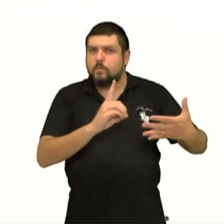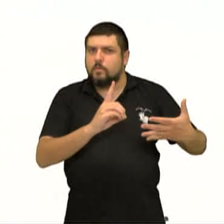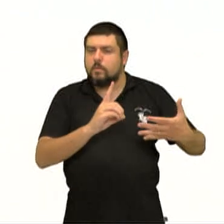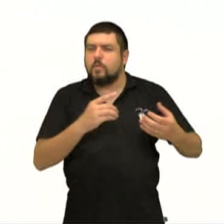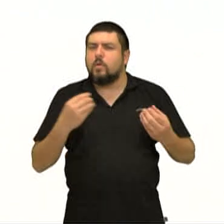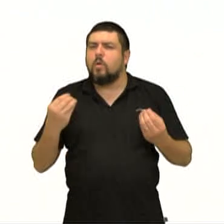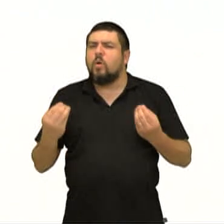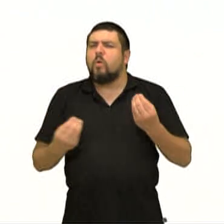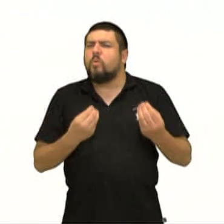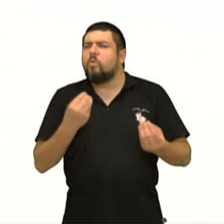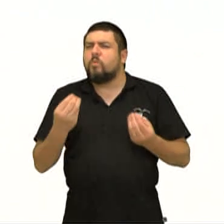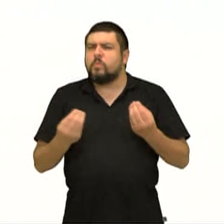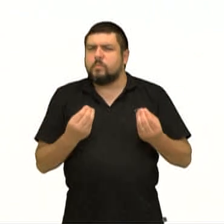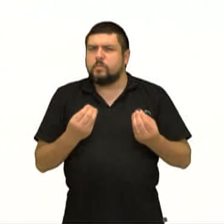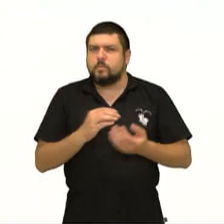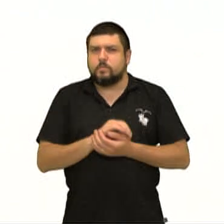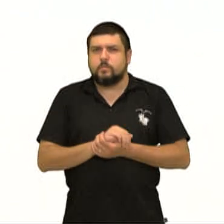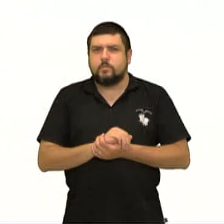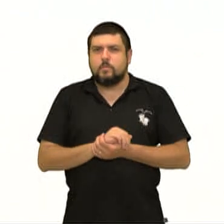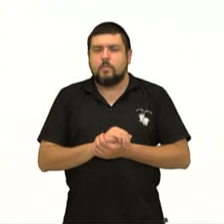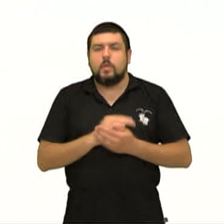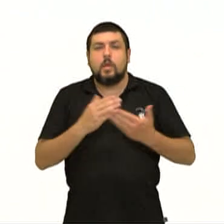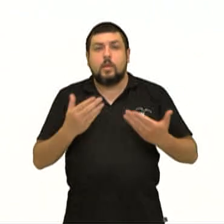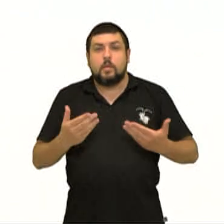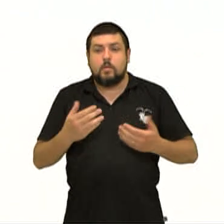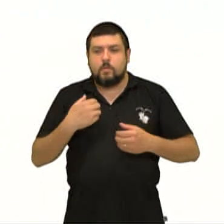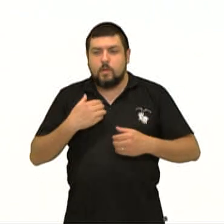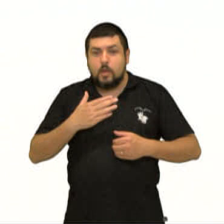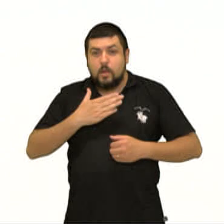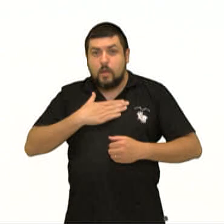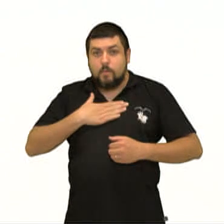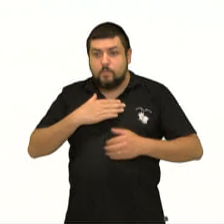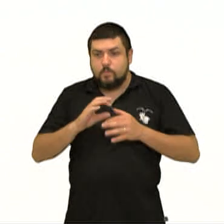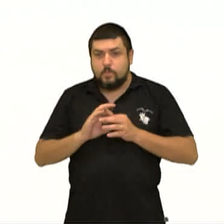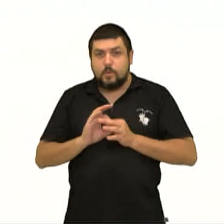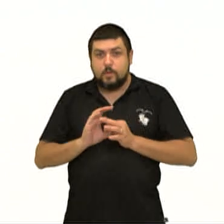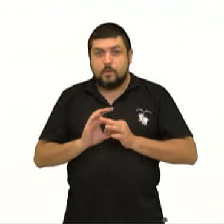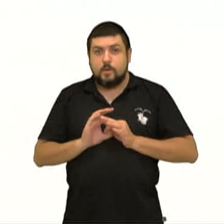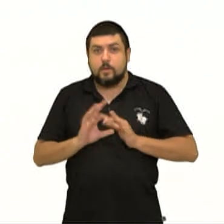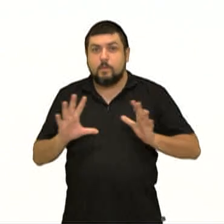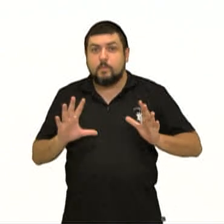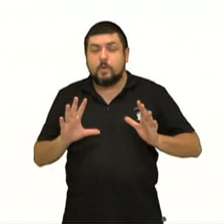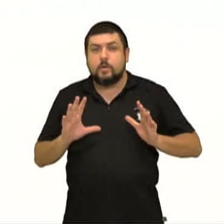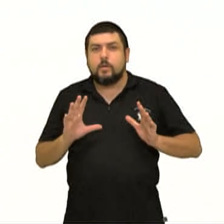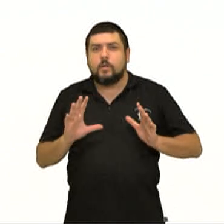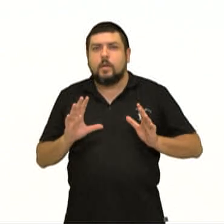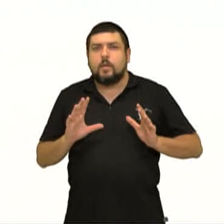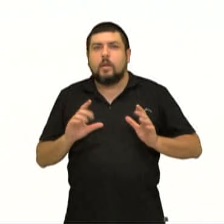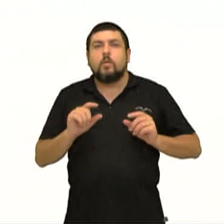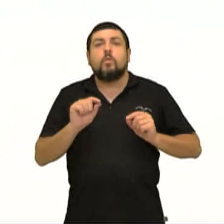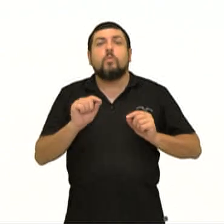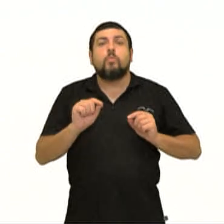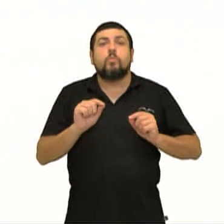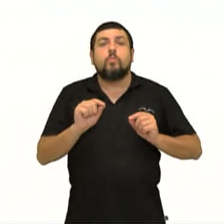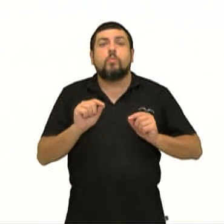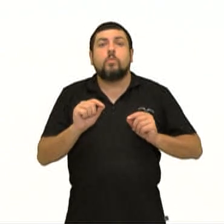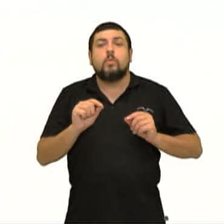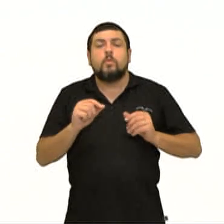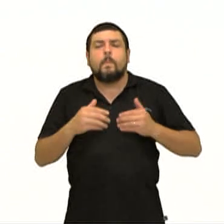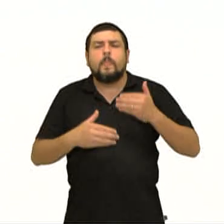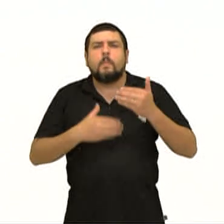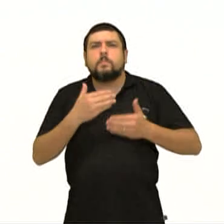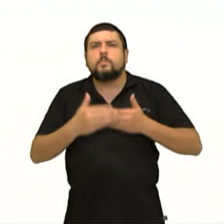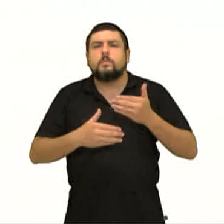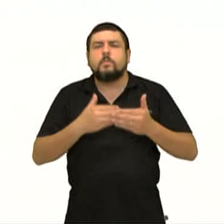é essa, pessoal? Então, a nossa liberdade, de fato, ela vai até onde, né, no dito popular, né, até onde começa a do outro, digamos